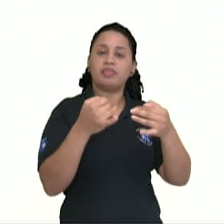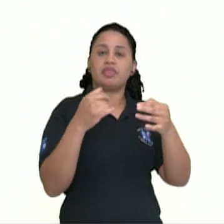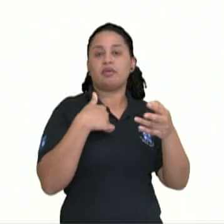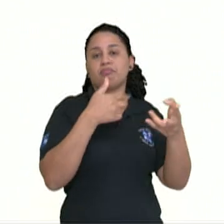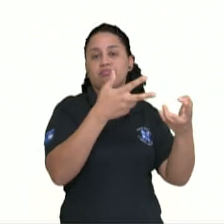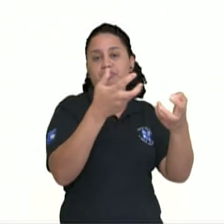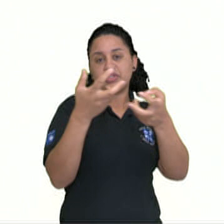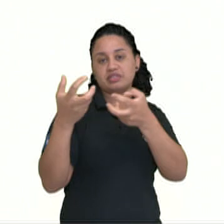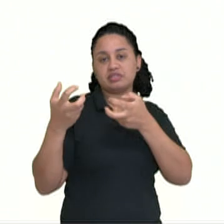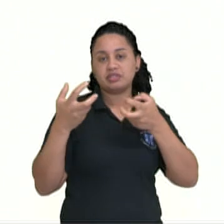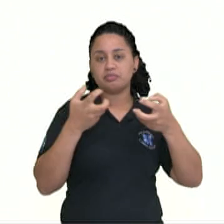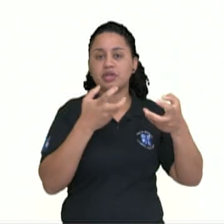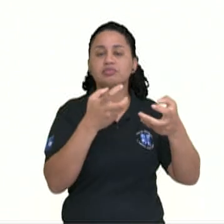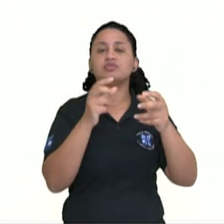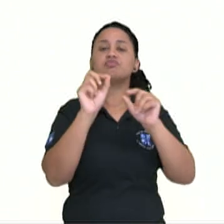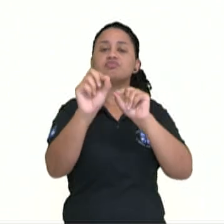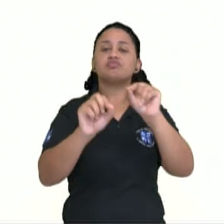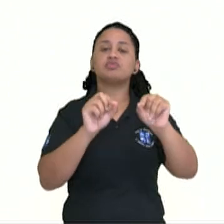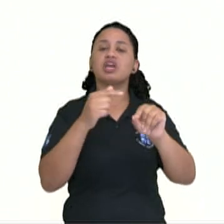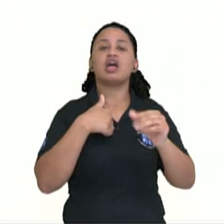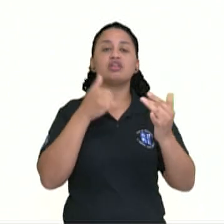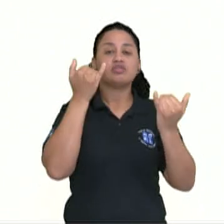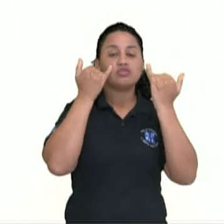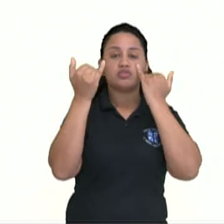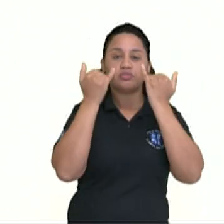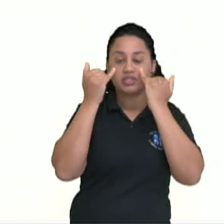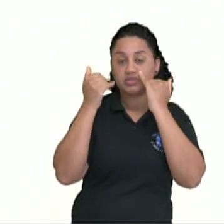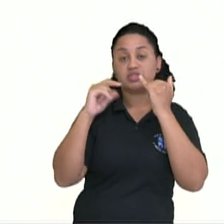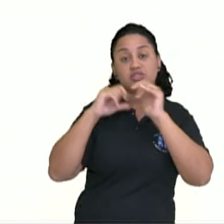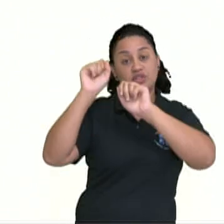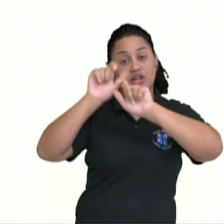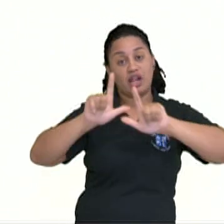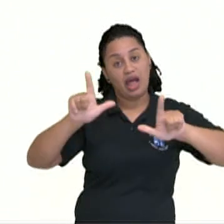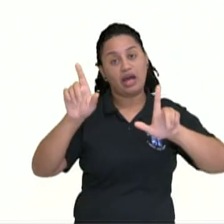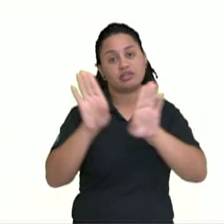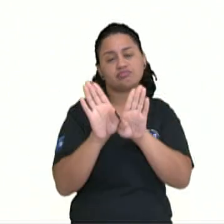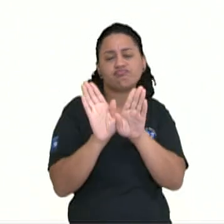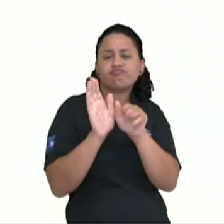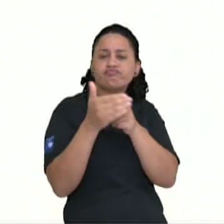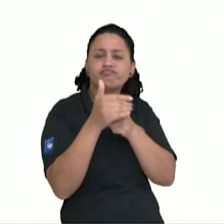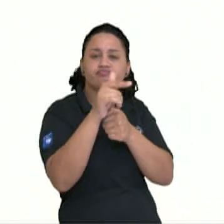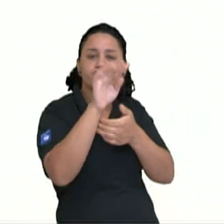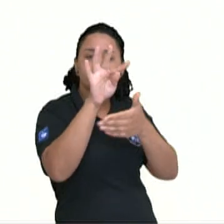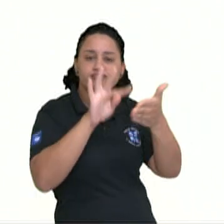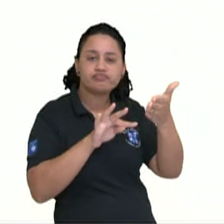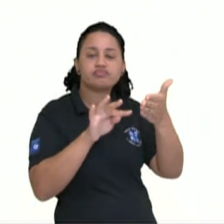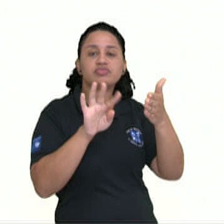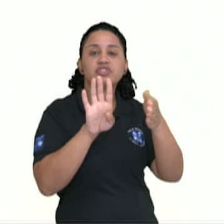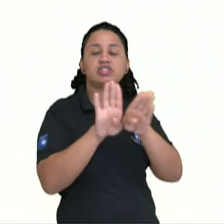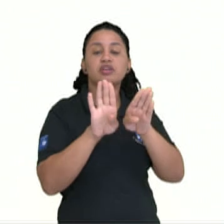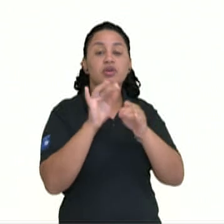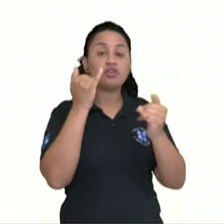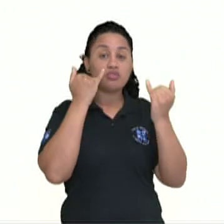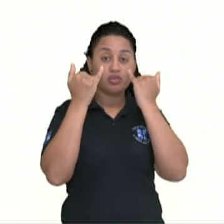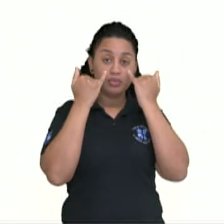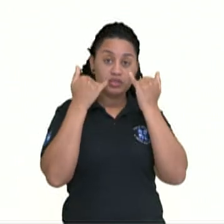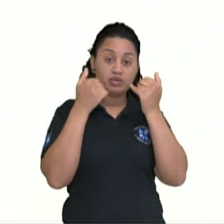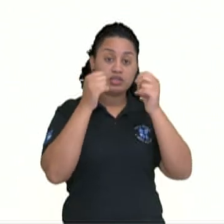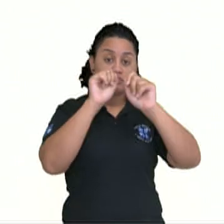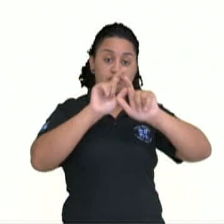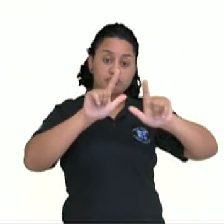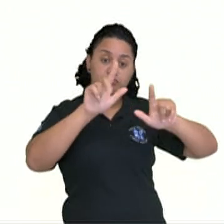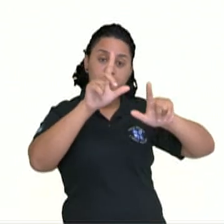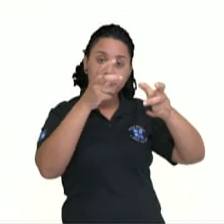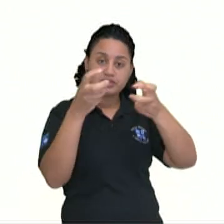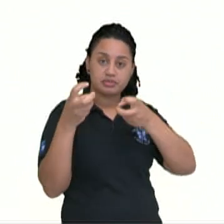reconhecemos a temática abordada, localizamos informações implícitas e explícitas, inferimos informações contidas no texto